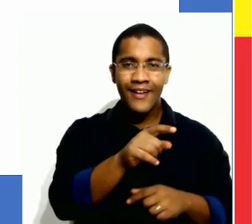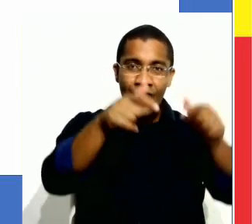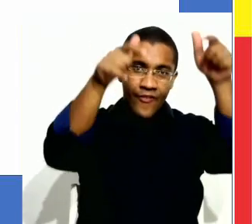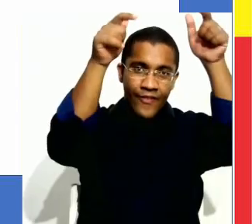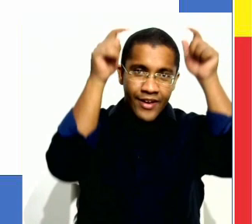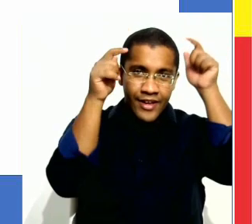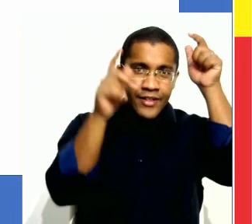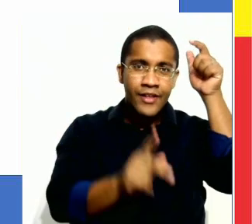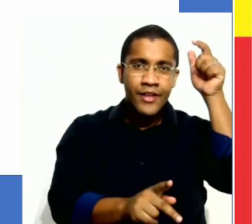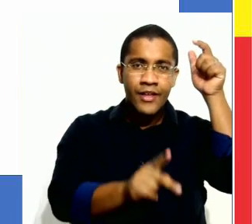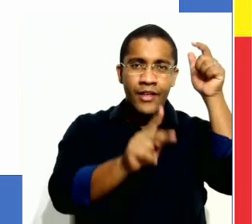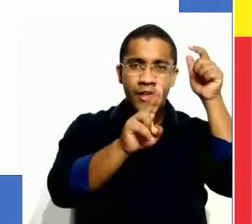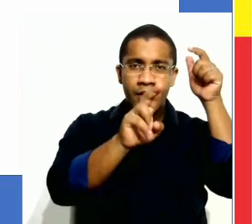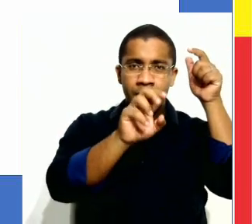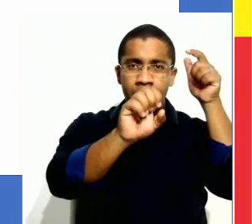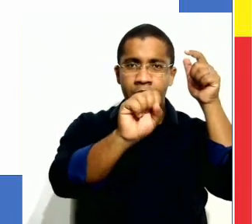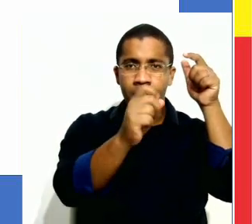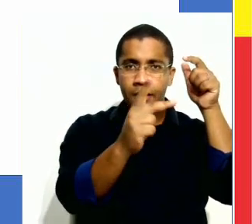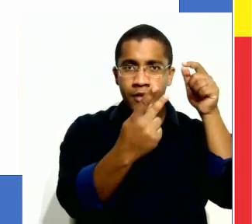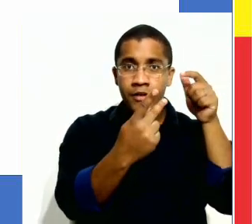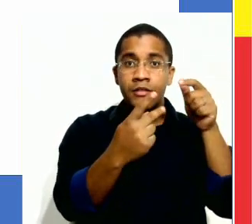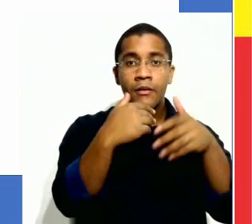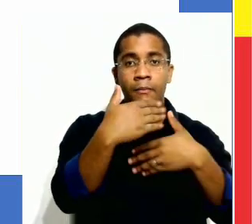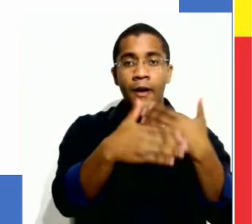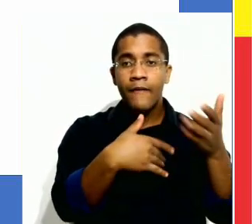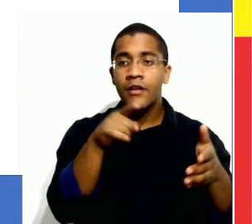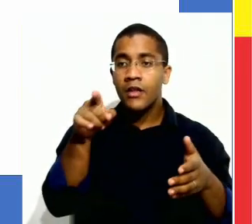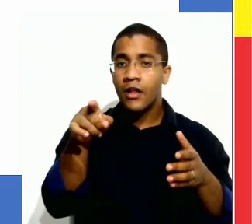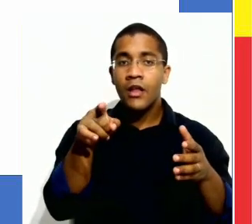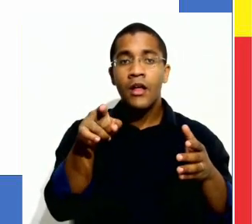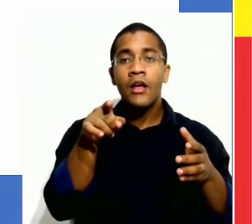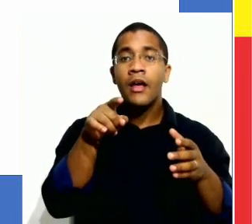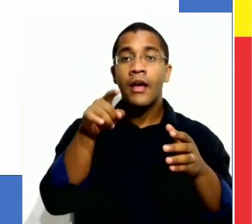reino de Cush foram levadas para o Egito.